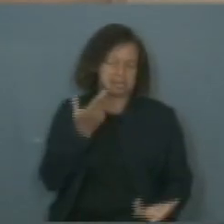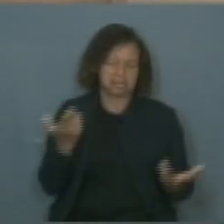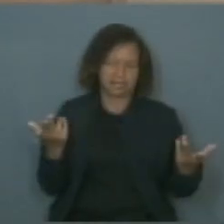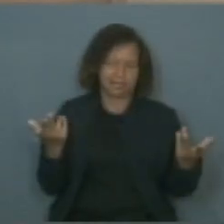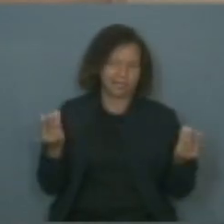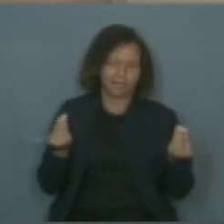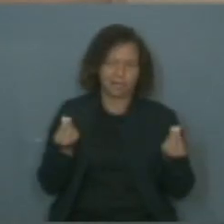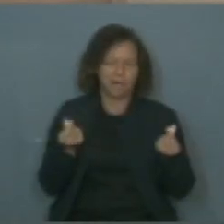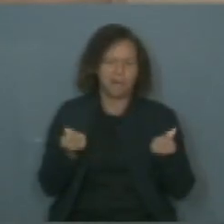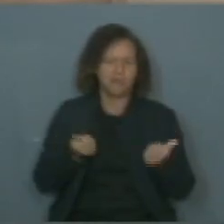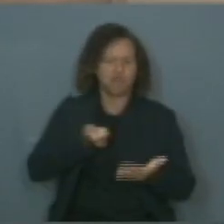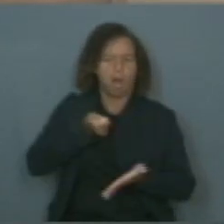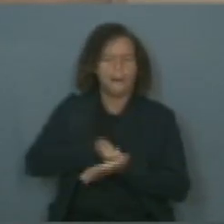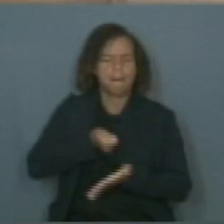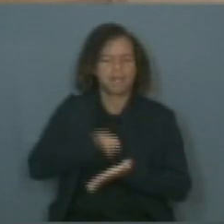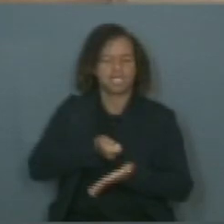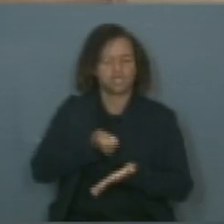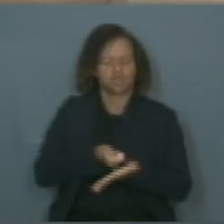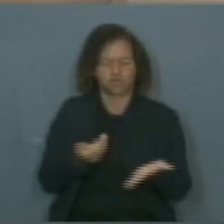coisa opressora.